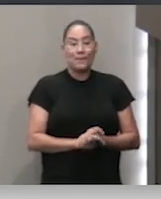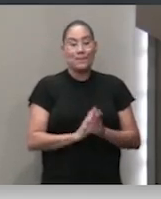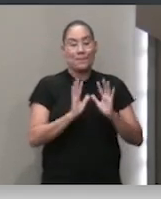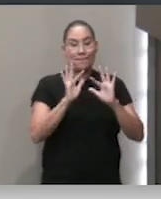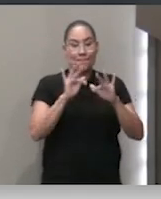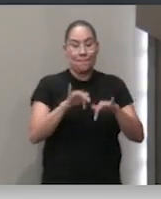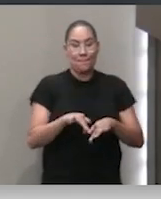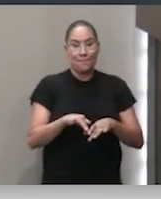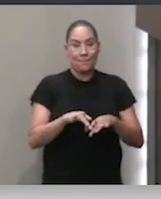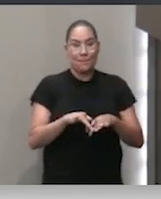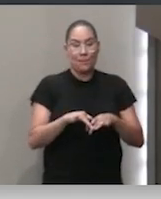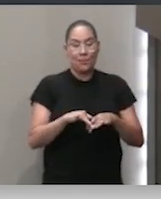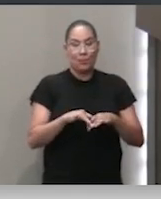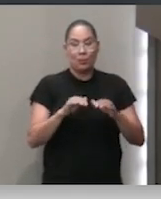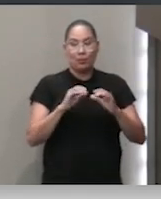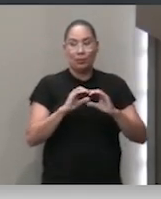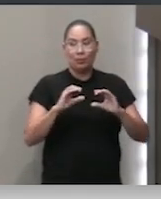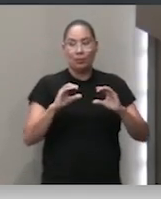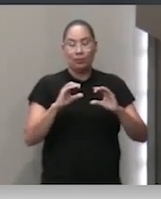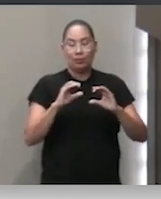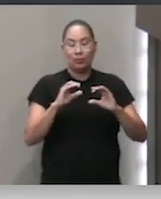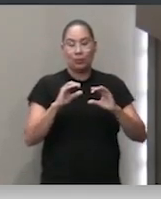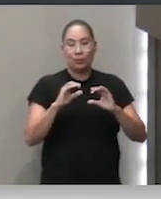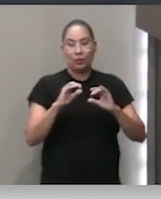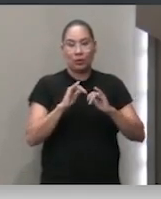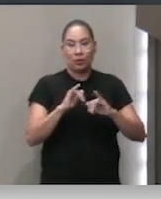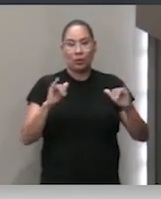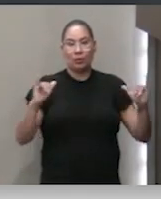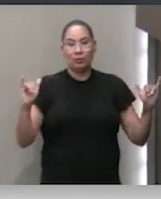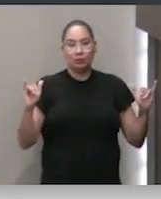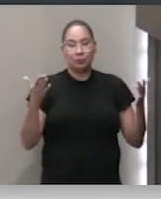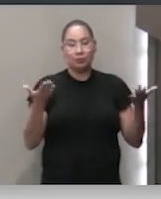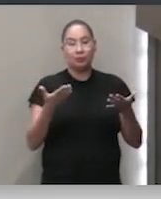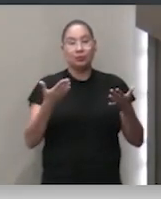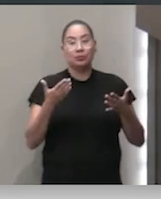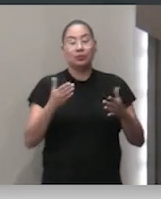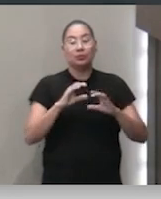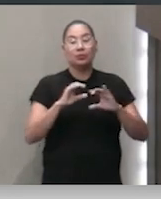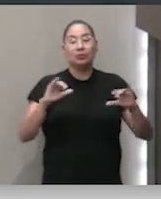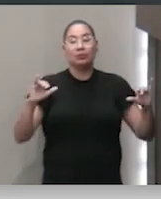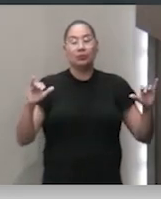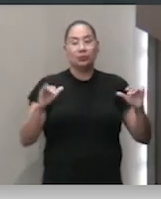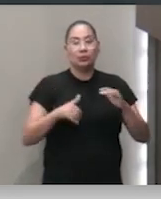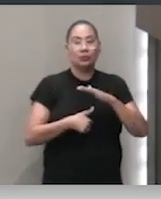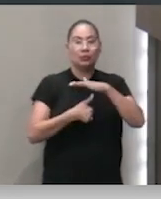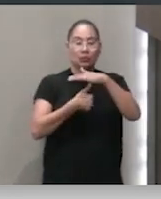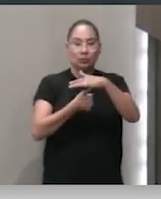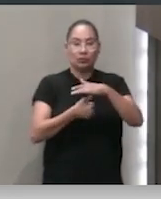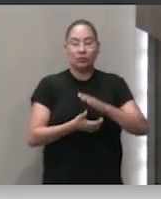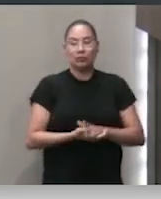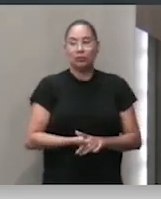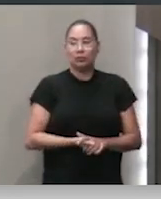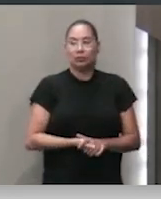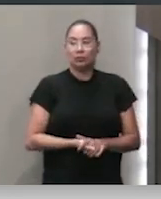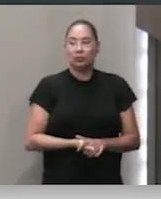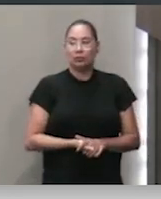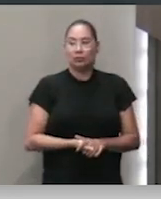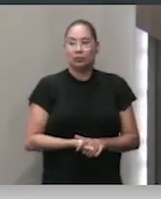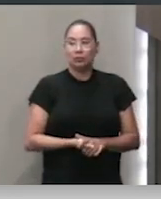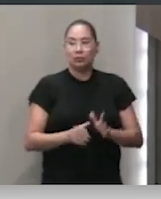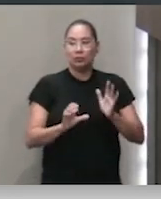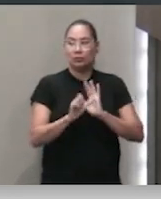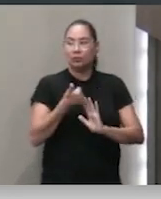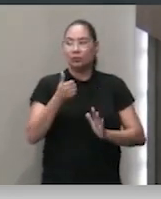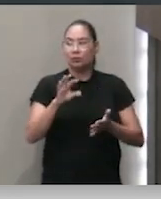Encerrada o espaço das comunicações, partimos então à comunicação de lideranças. Primeiro